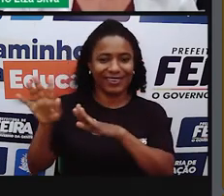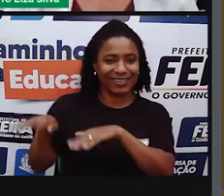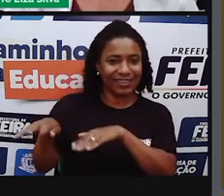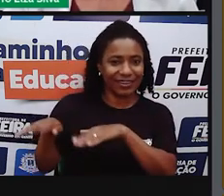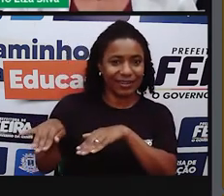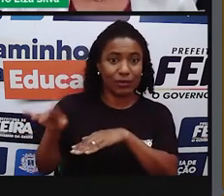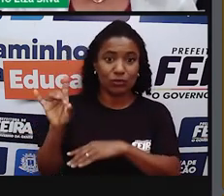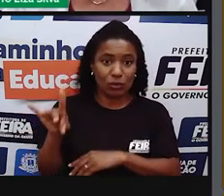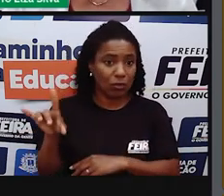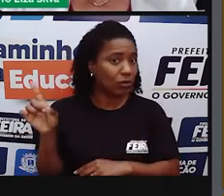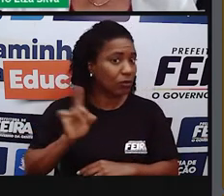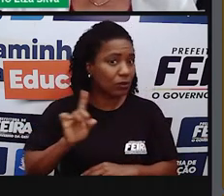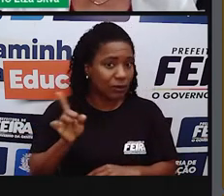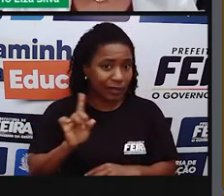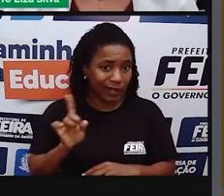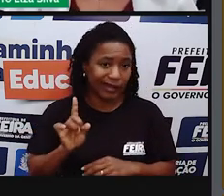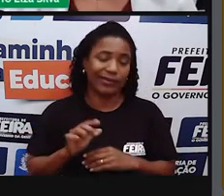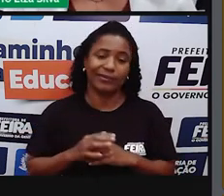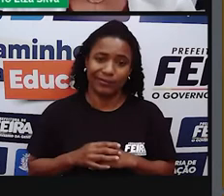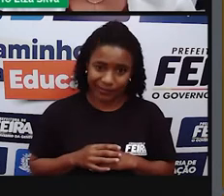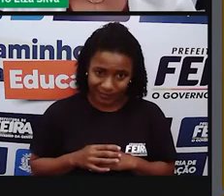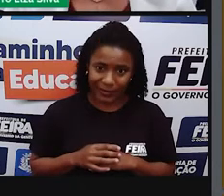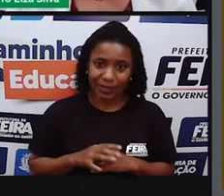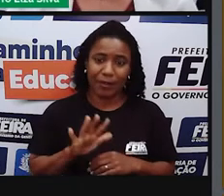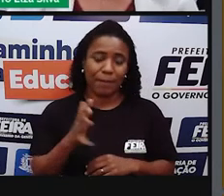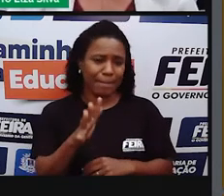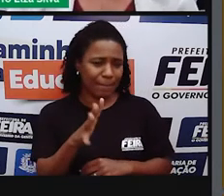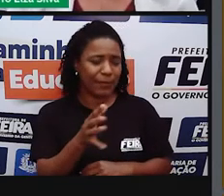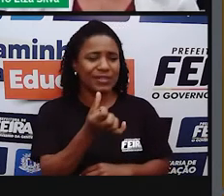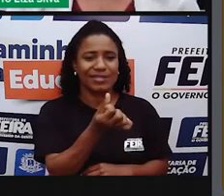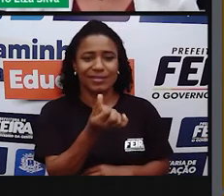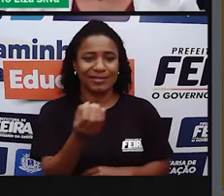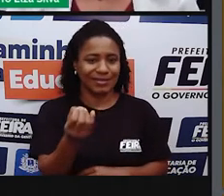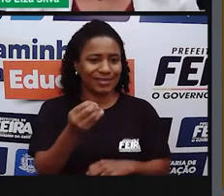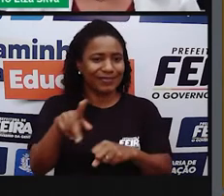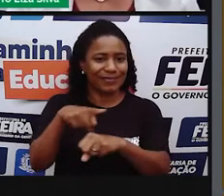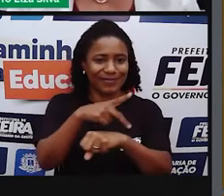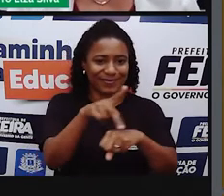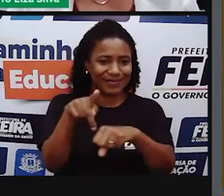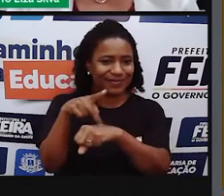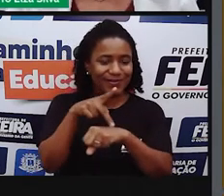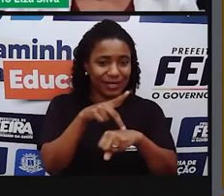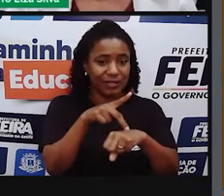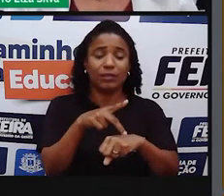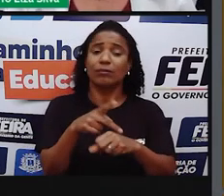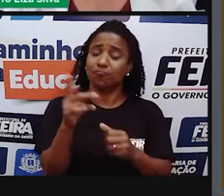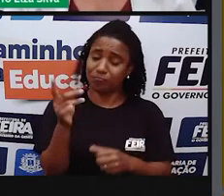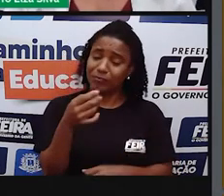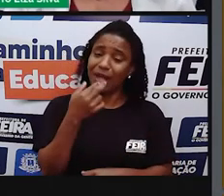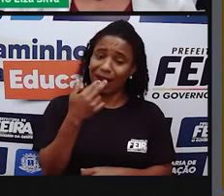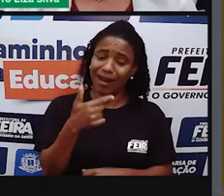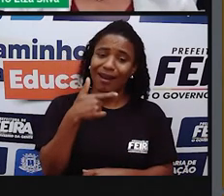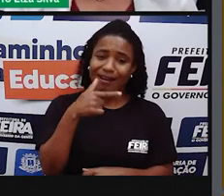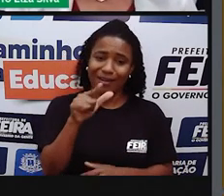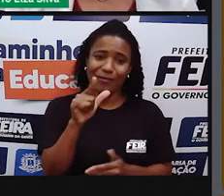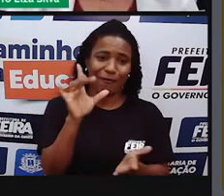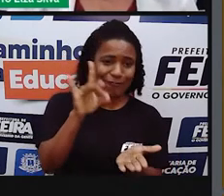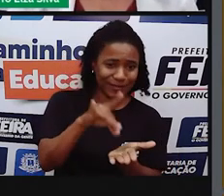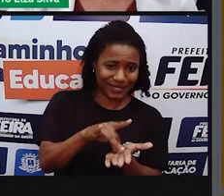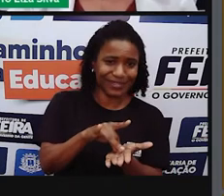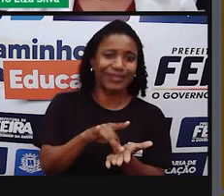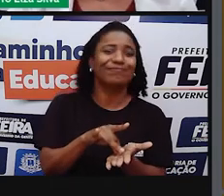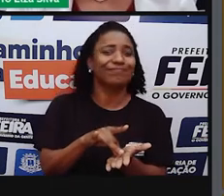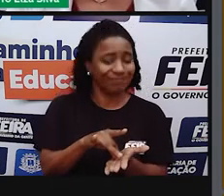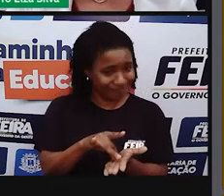Há aproximadamente 60 países que têm o idioma inglês como língua materna, como